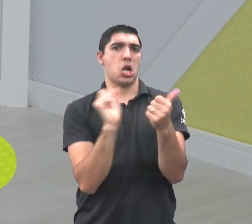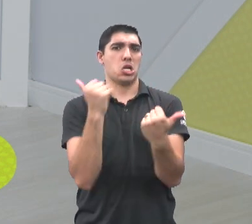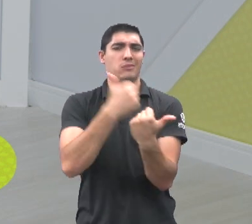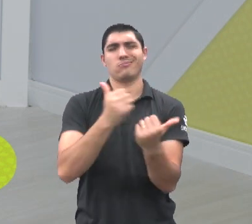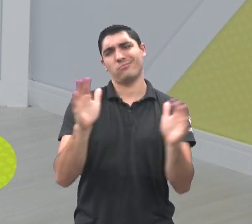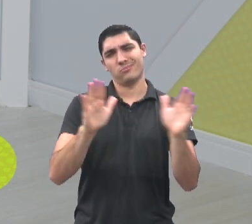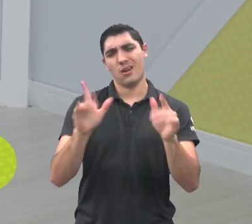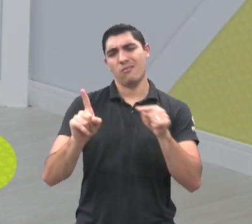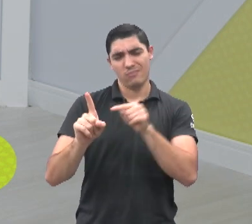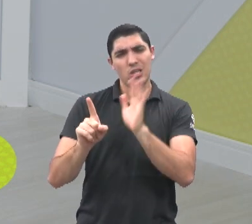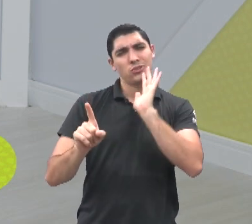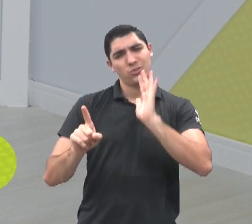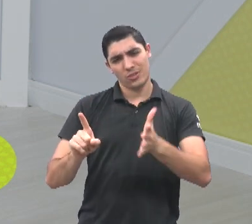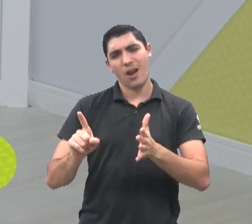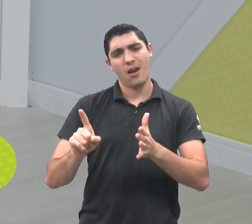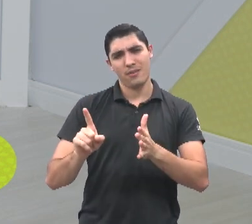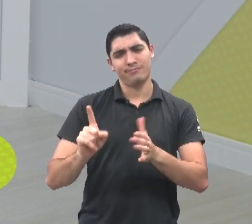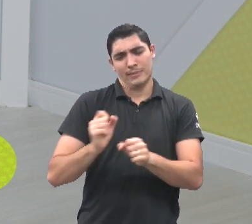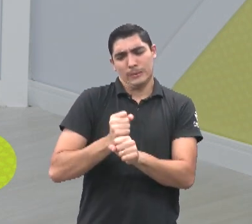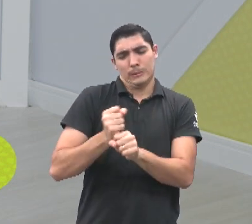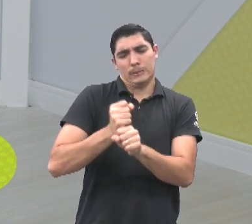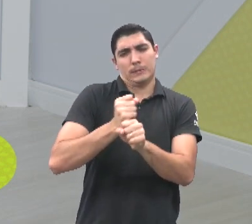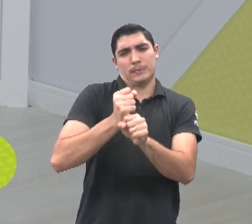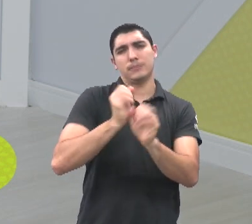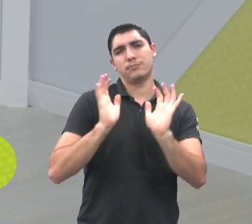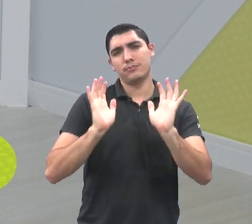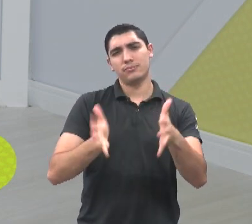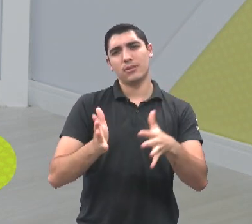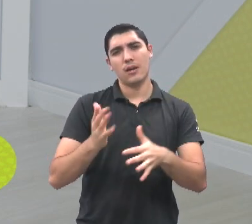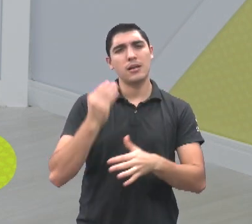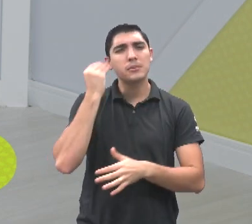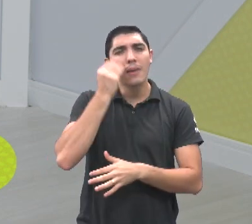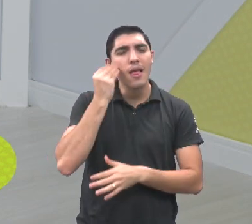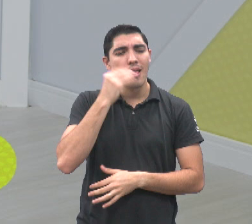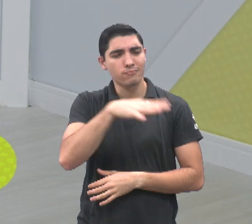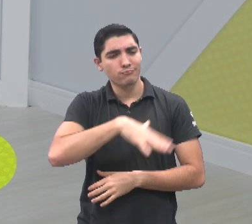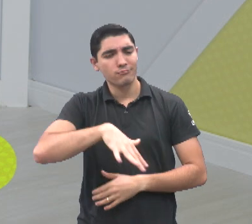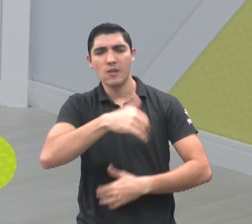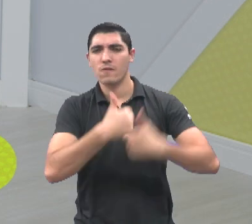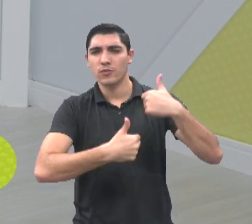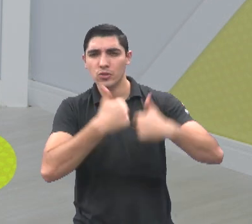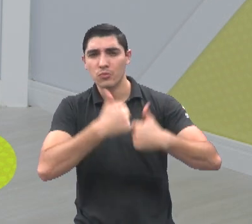como treinador há muito tempo, está assumindo um time numa